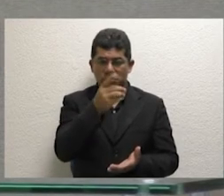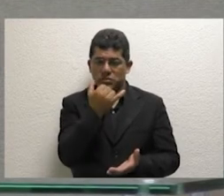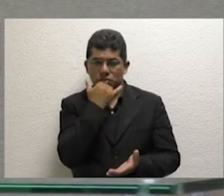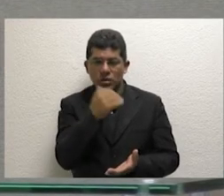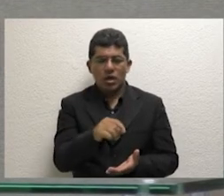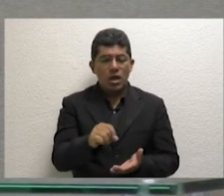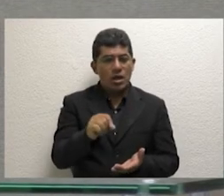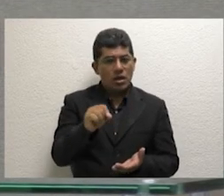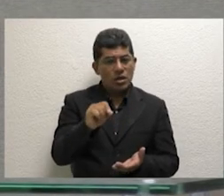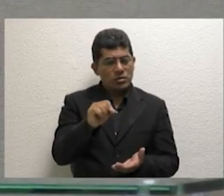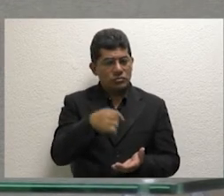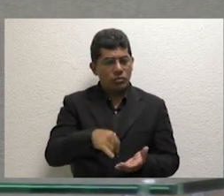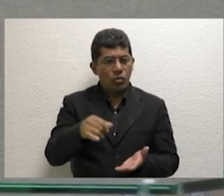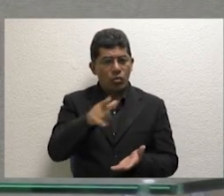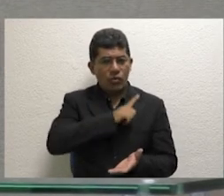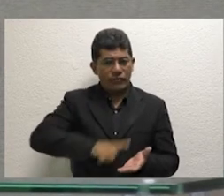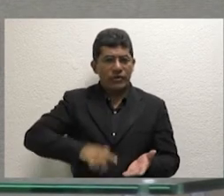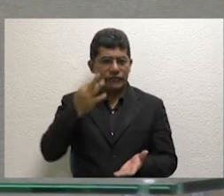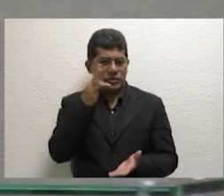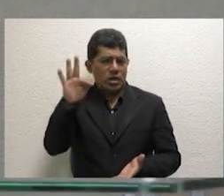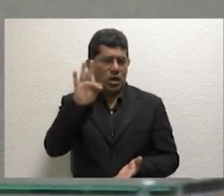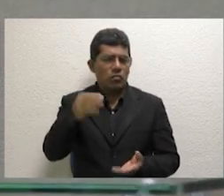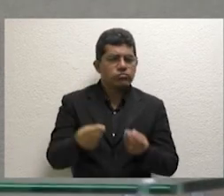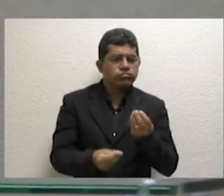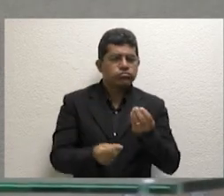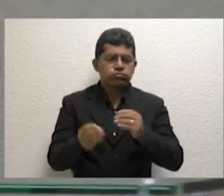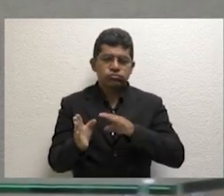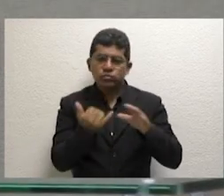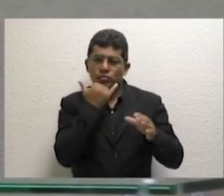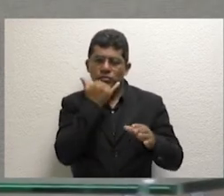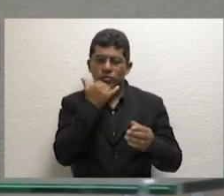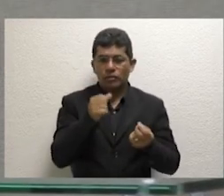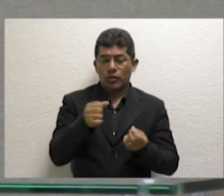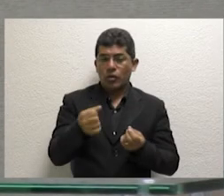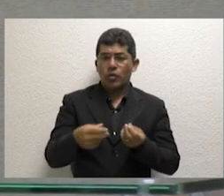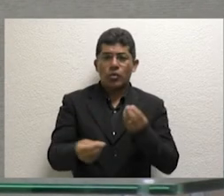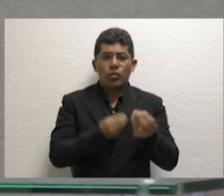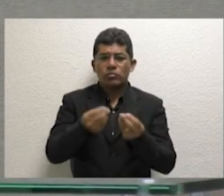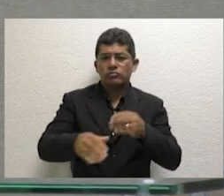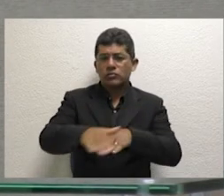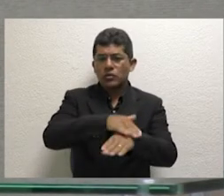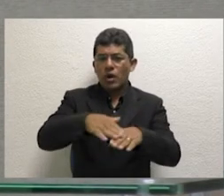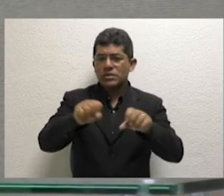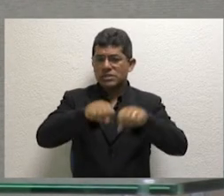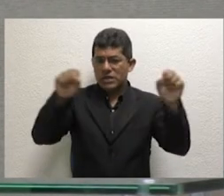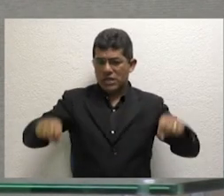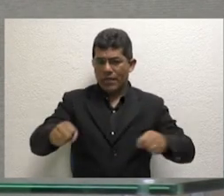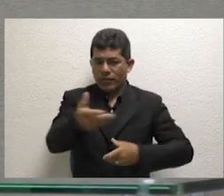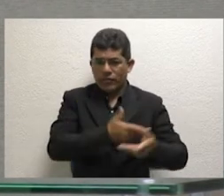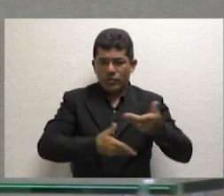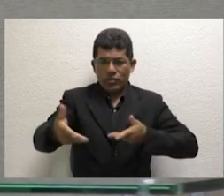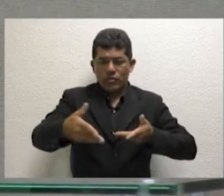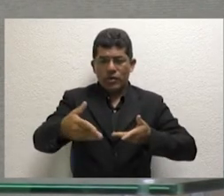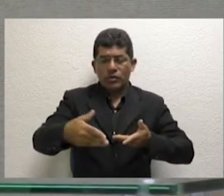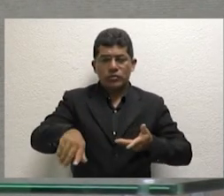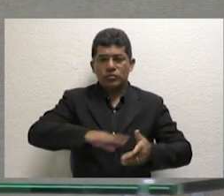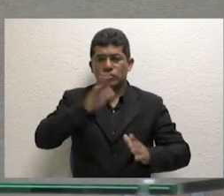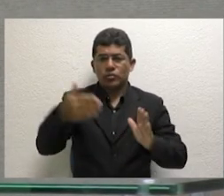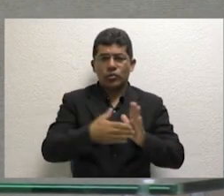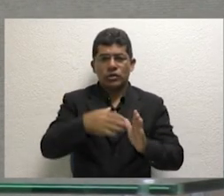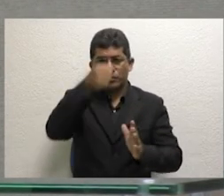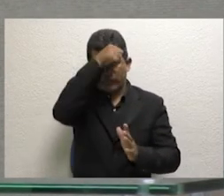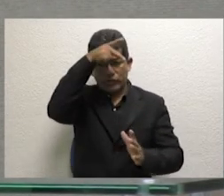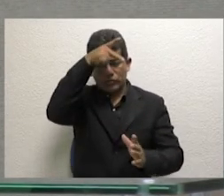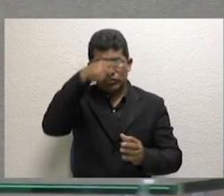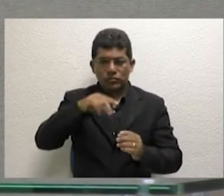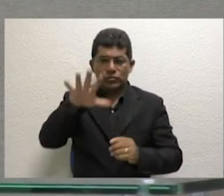dificuldade em alimentar os sistemas do governo federal aí um prefeito virou para mim e disse deputado